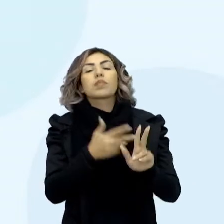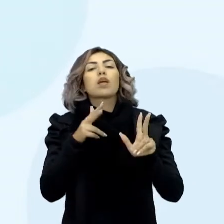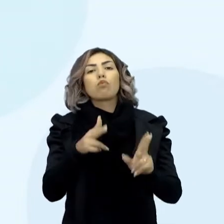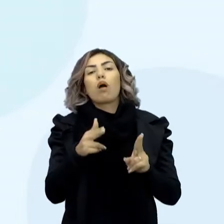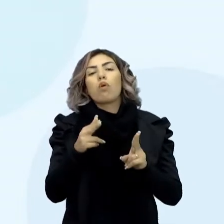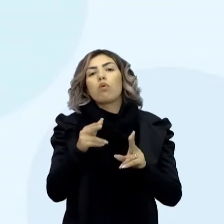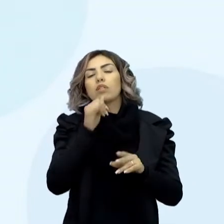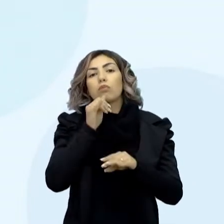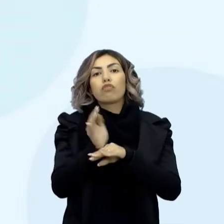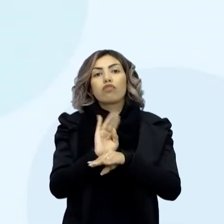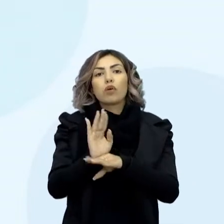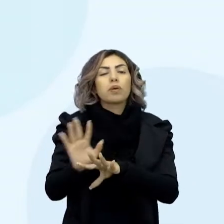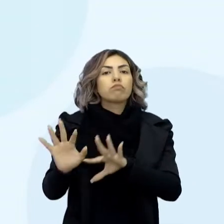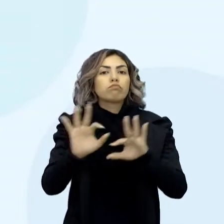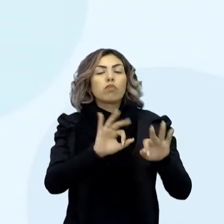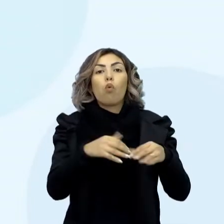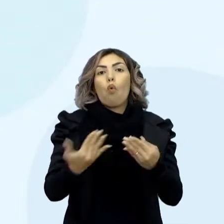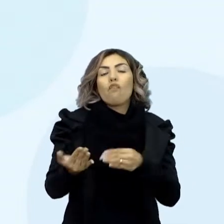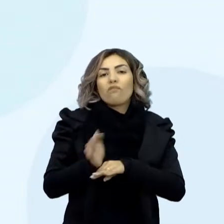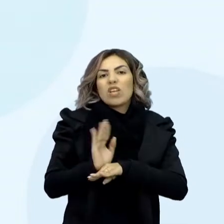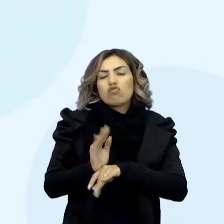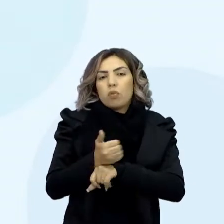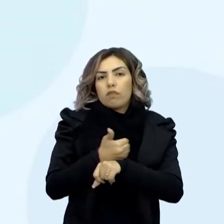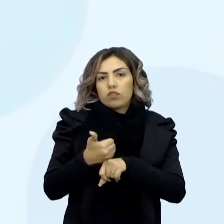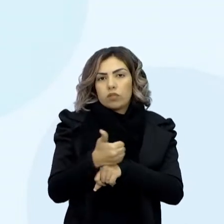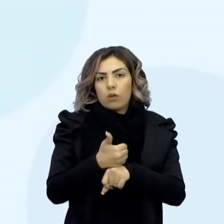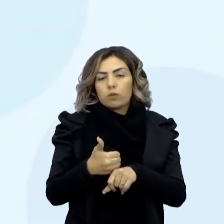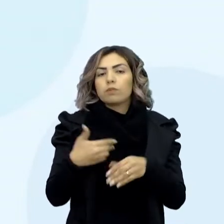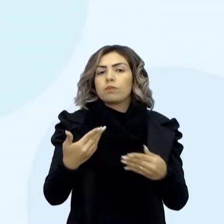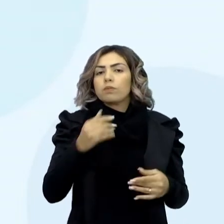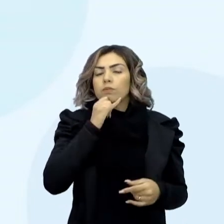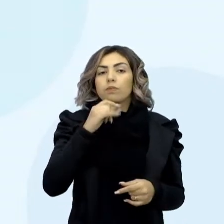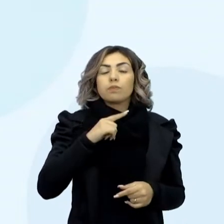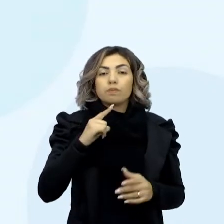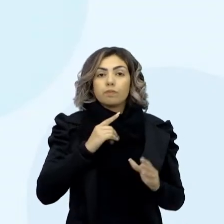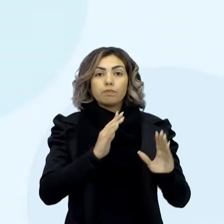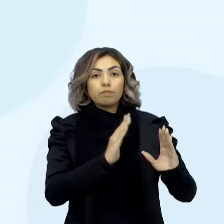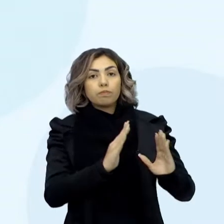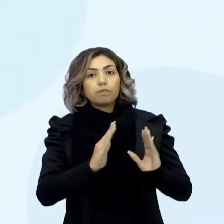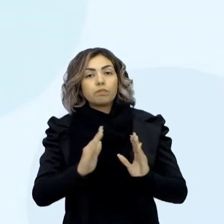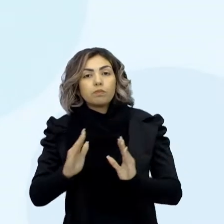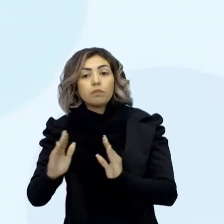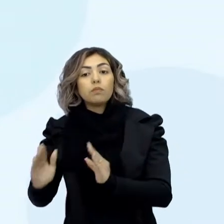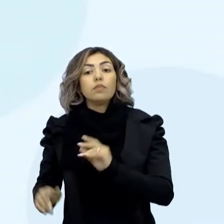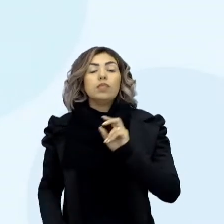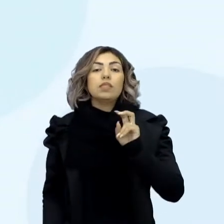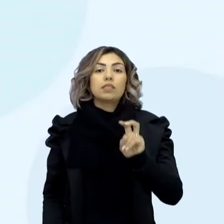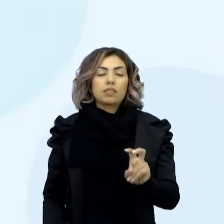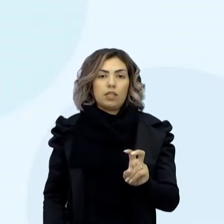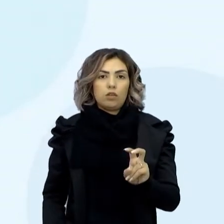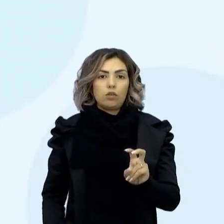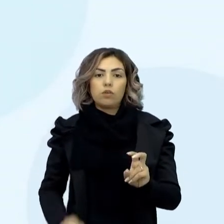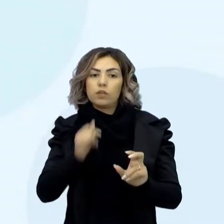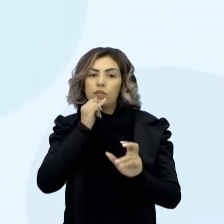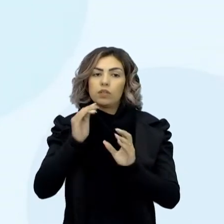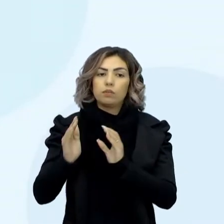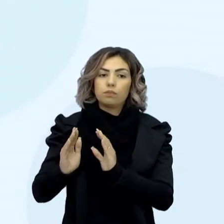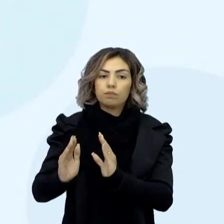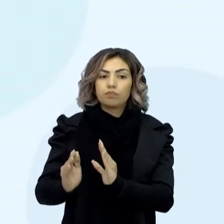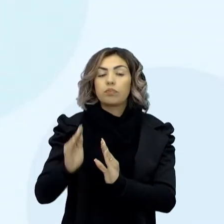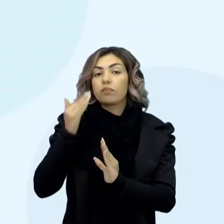ou de um vídeo profissional. Aí nós temos o momento, são 5 momentos, que é o momento de concepção, o momento